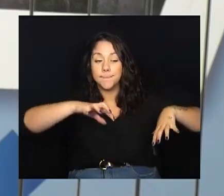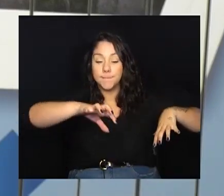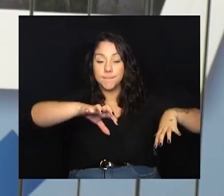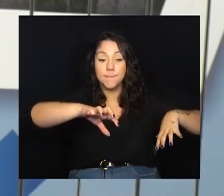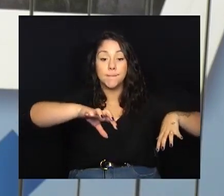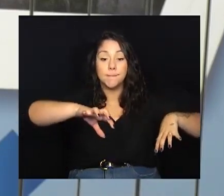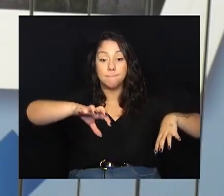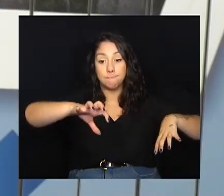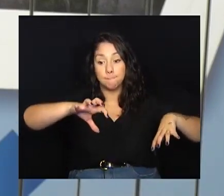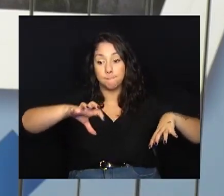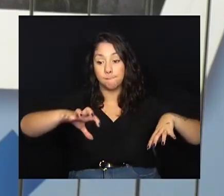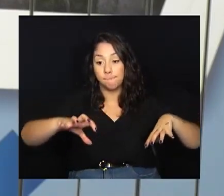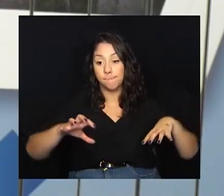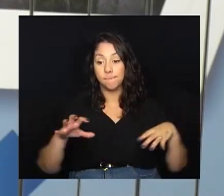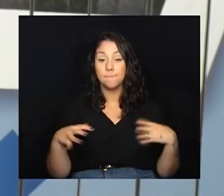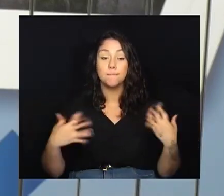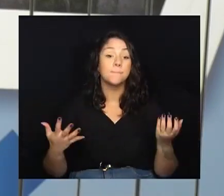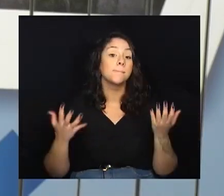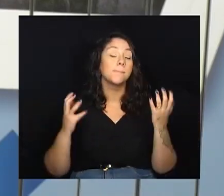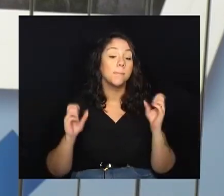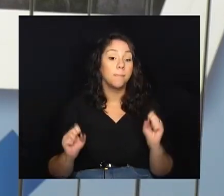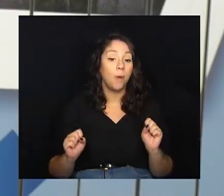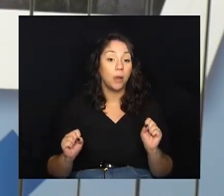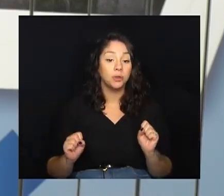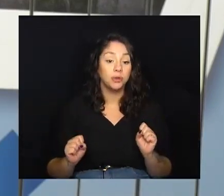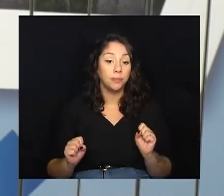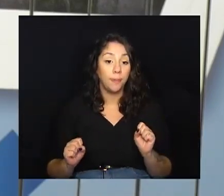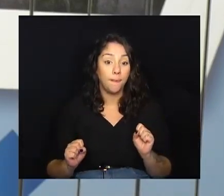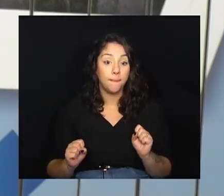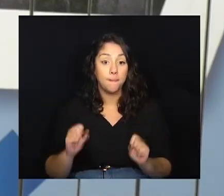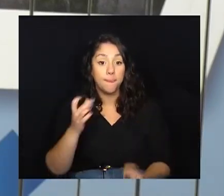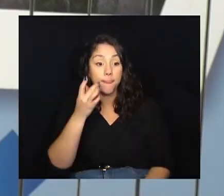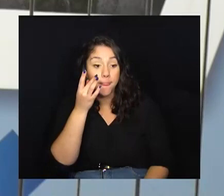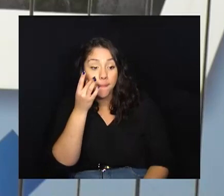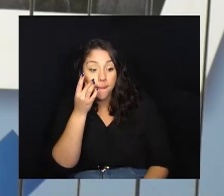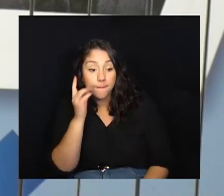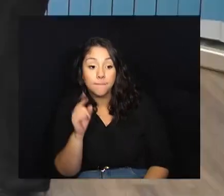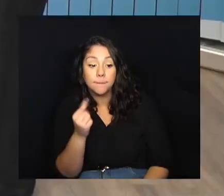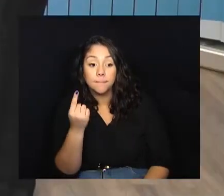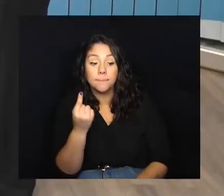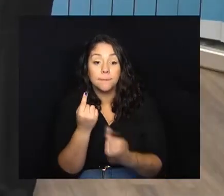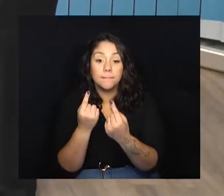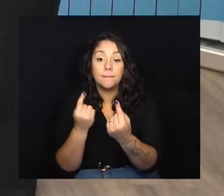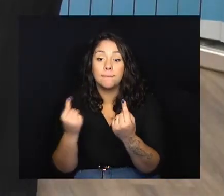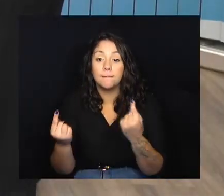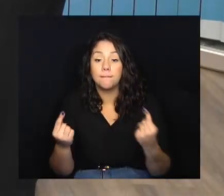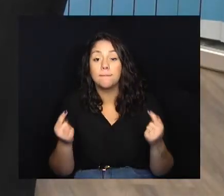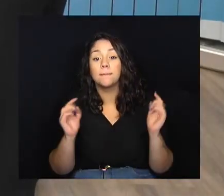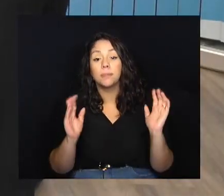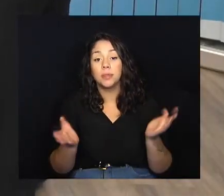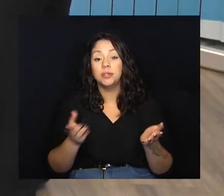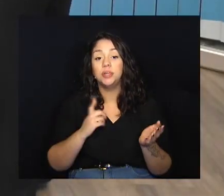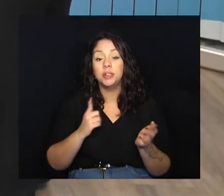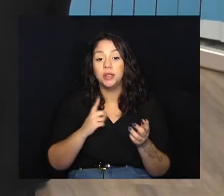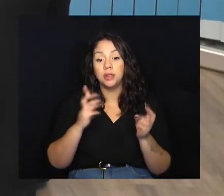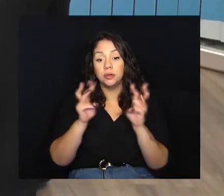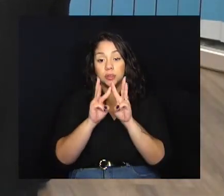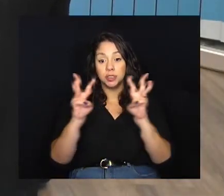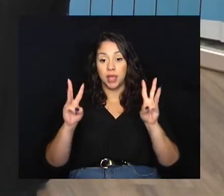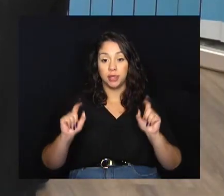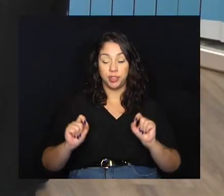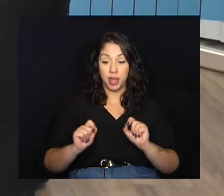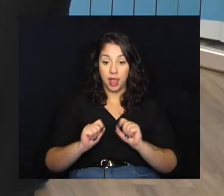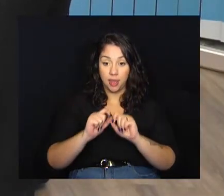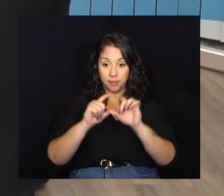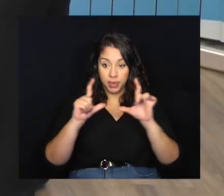centrocamp então você pode ir presencialmente em uma dessas vagas já estamos aqui com o site aberto olha